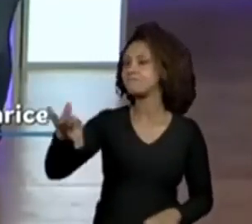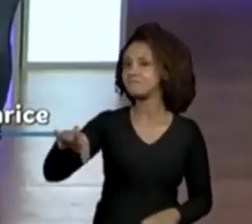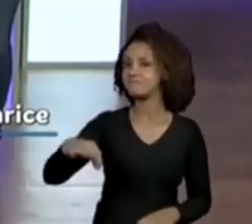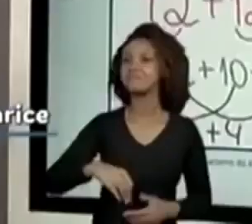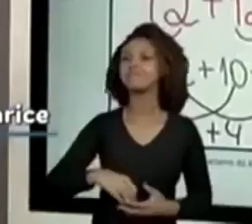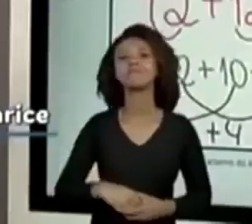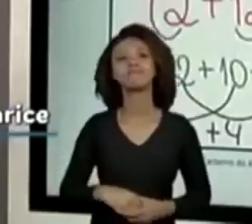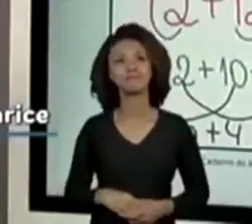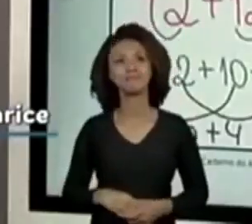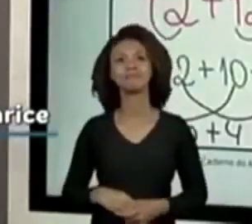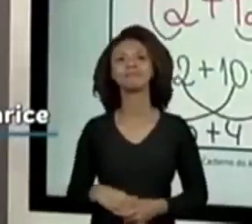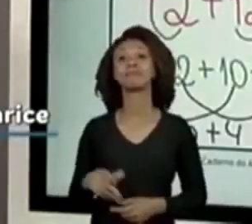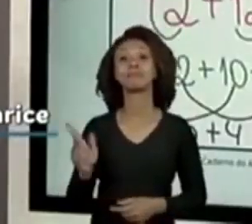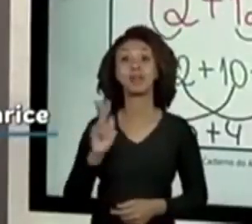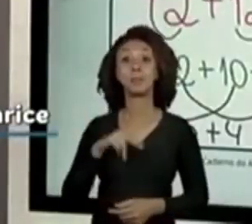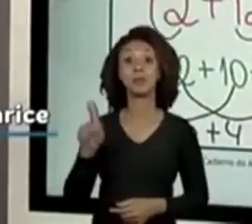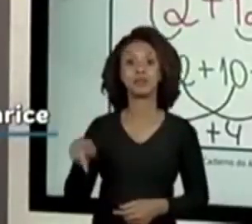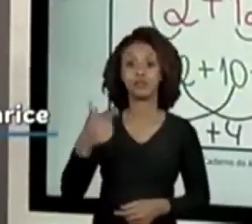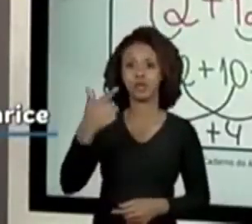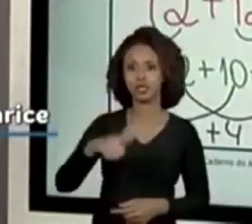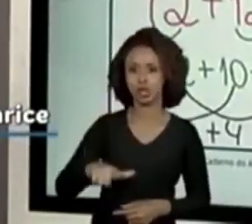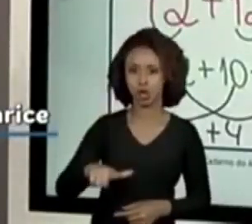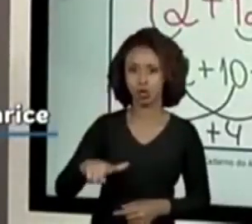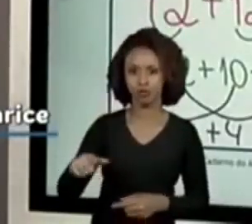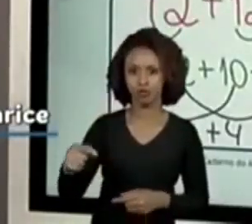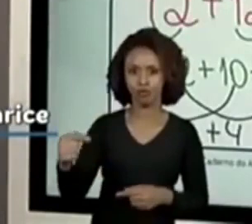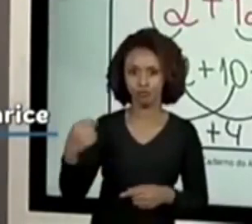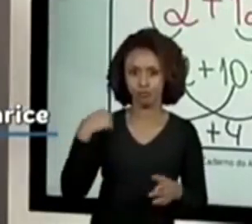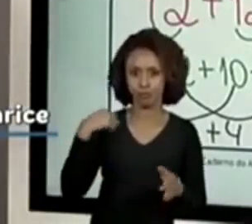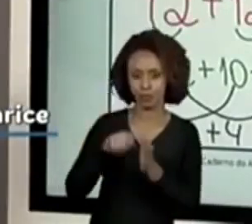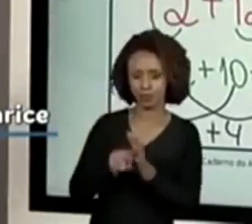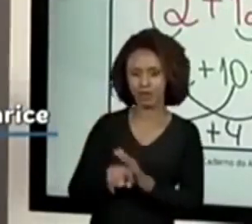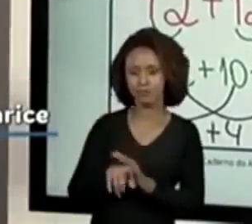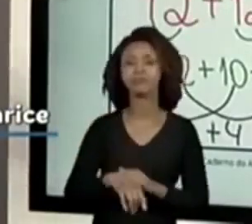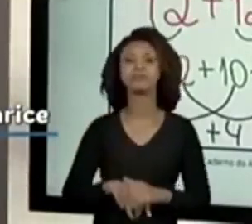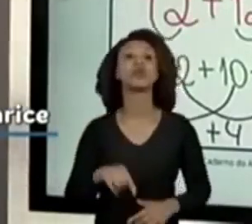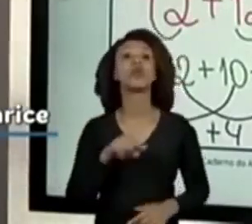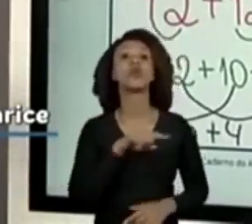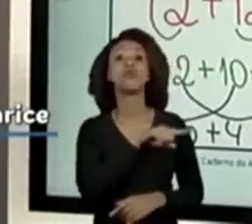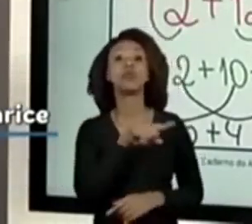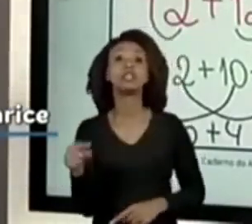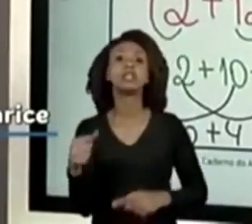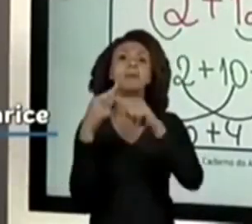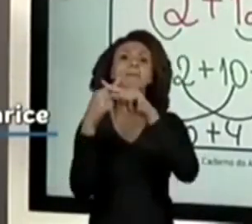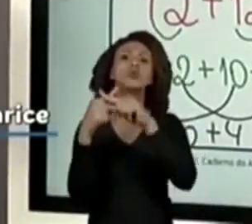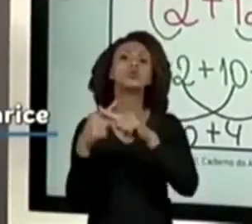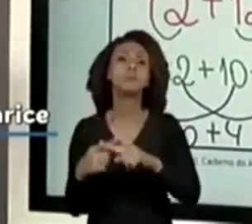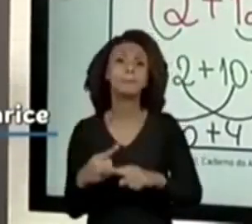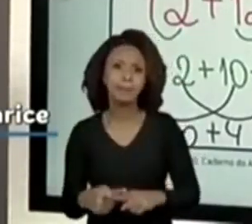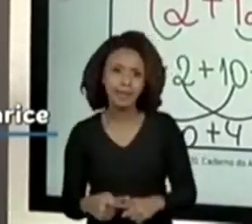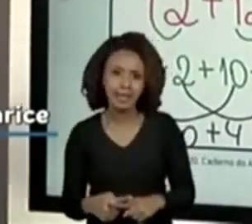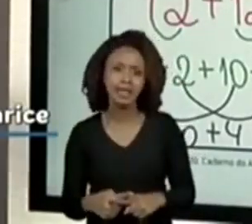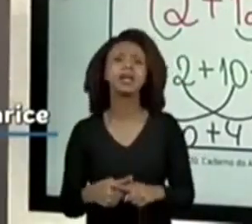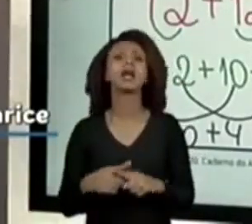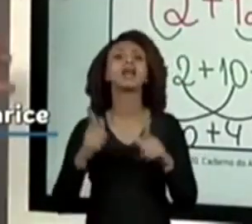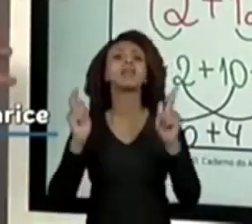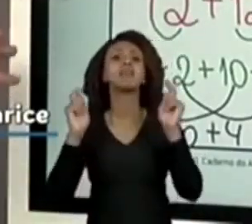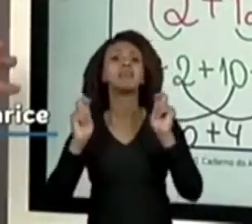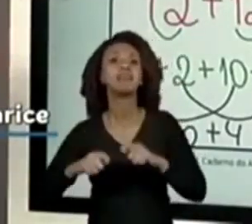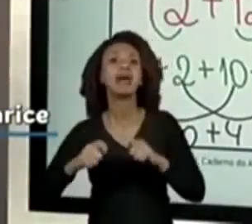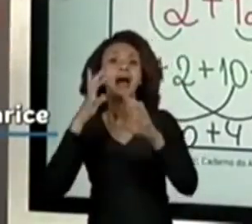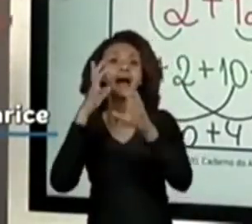A professora vai fazer a pergunta de novo porque ficou um pouquinho confuso, tá bom? Qual a multiplicação que a gente pode utilizar aqui